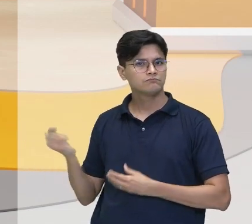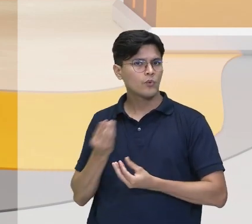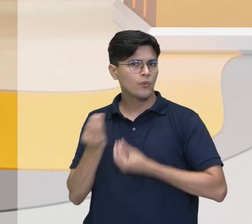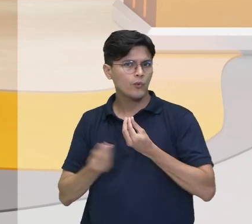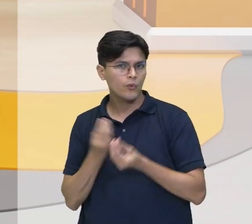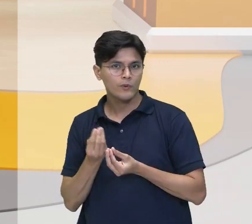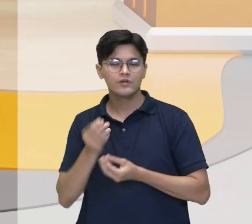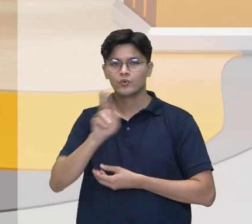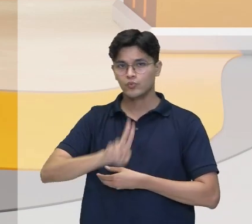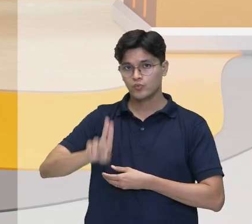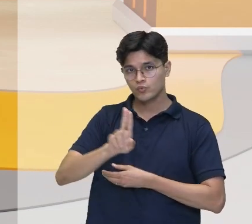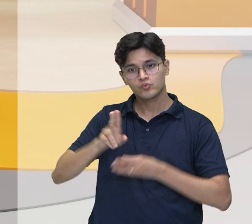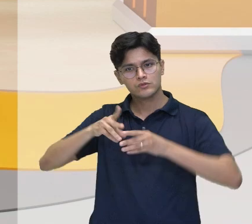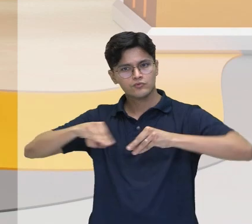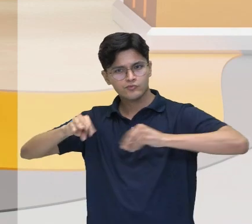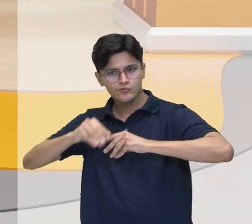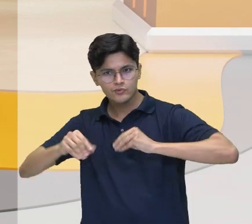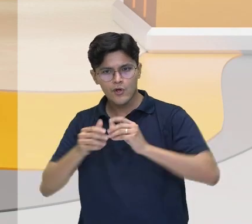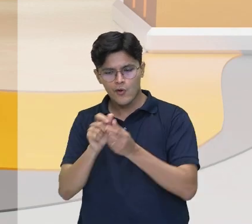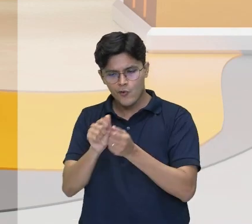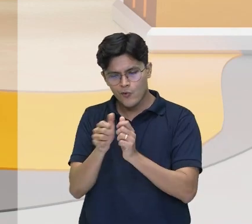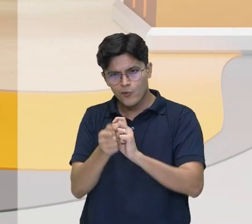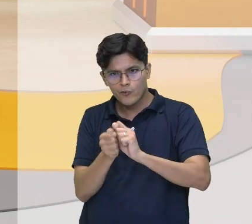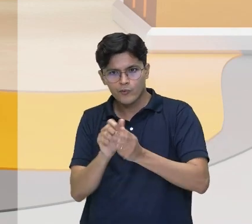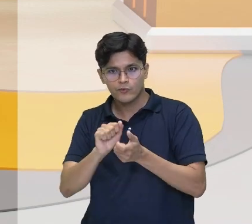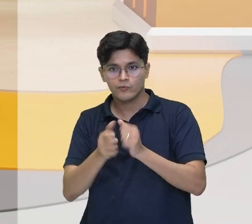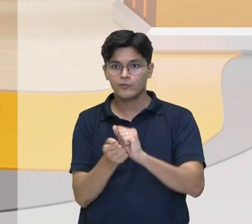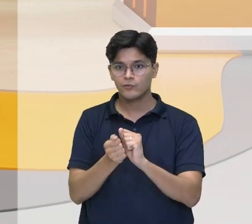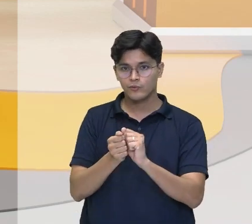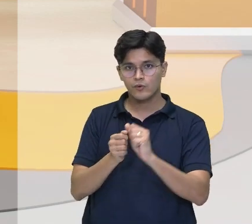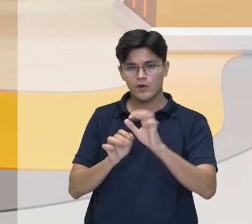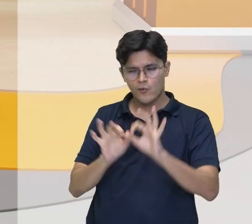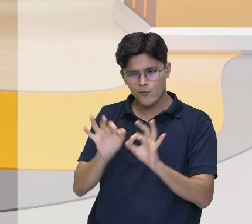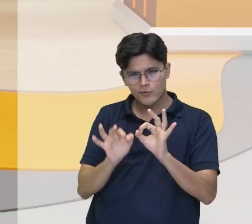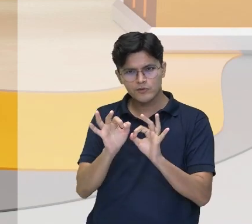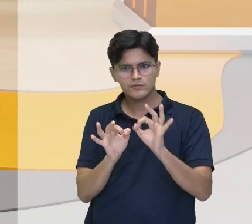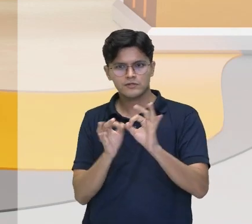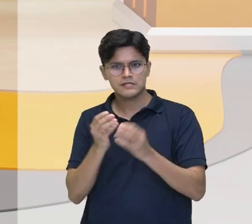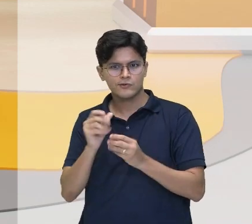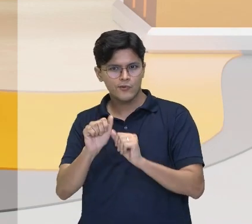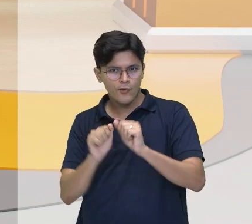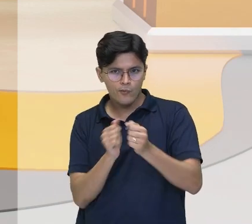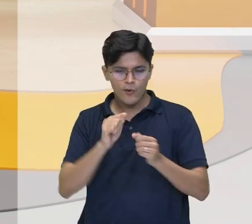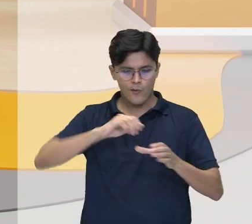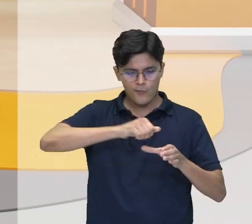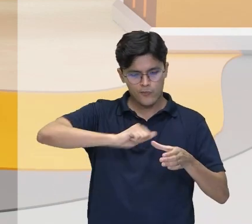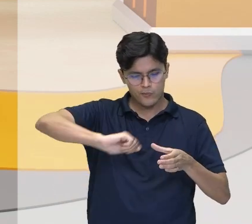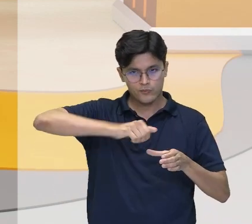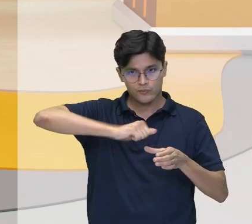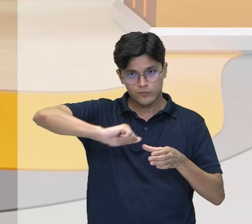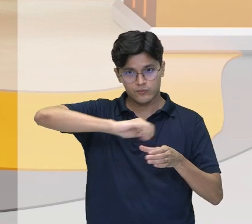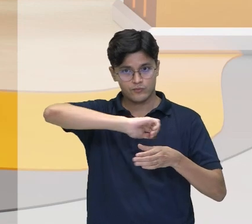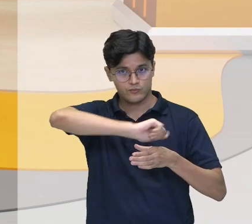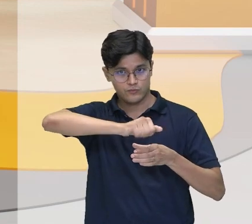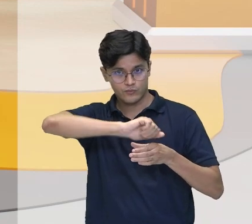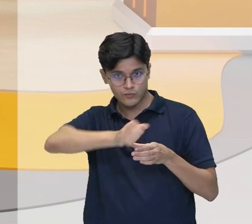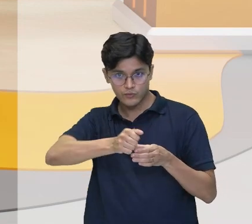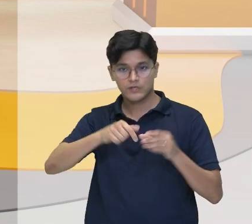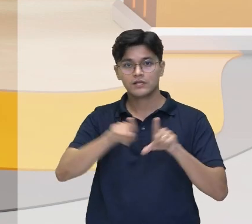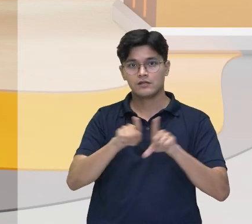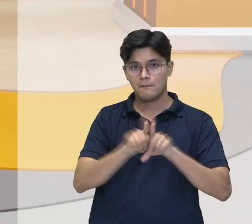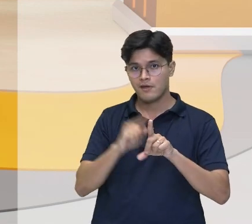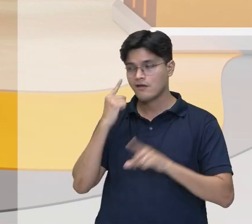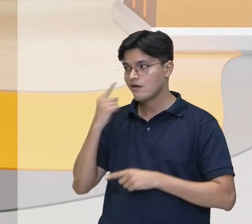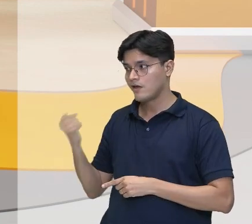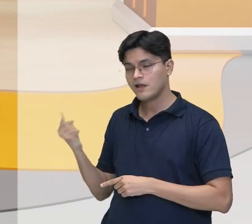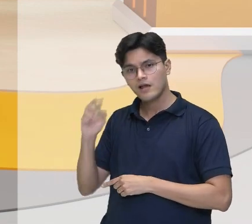barro, ele mesmo prepara esse barro, ele mesmo faz o vaso, ele é dono de todos os aparelhos que estão sendo, os equipamentos,